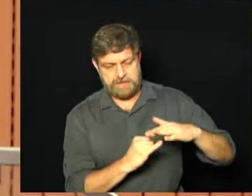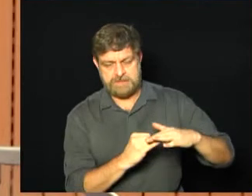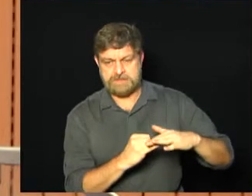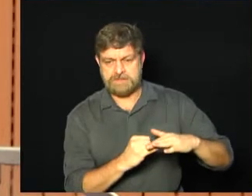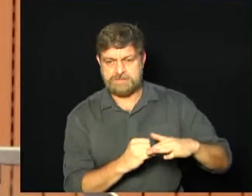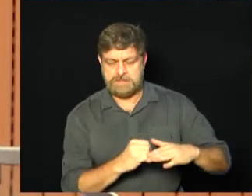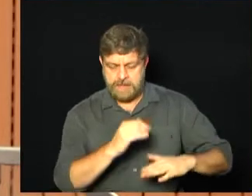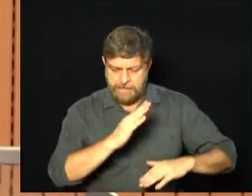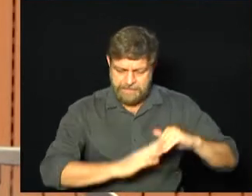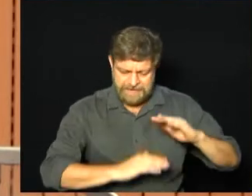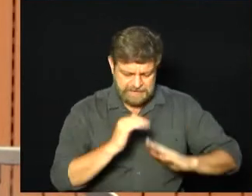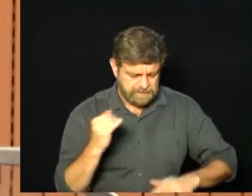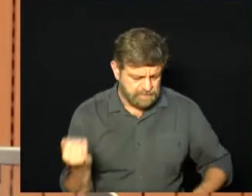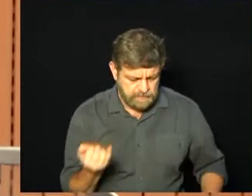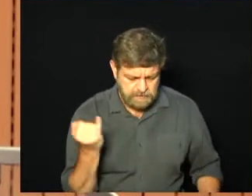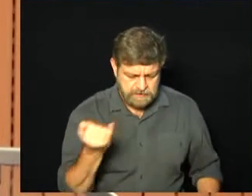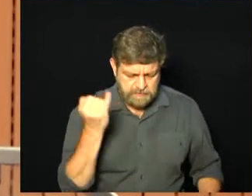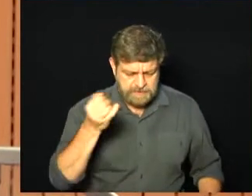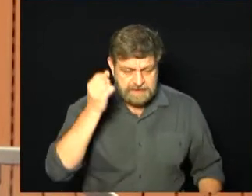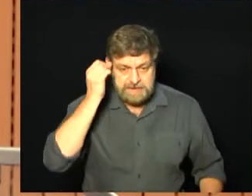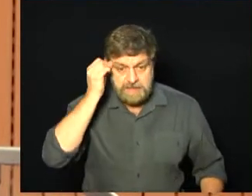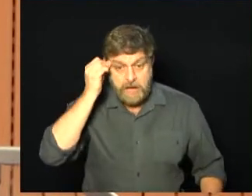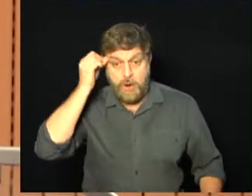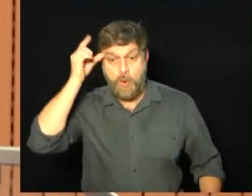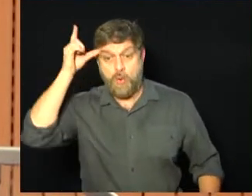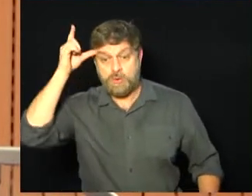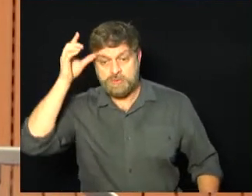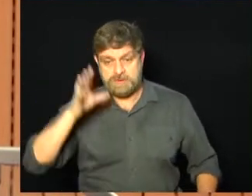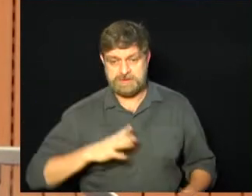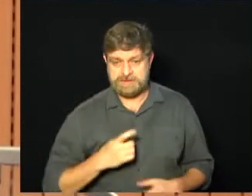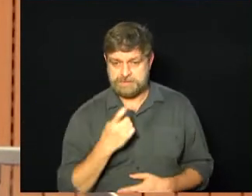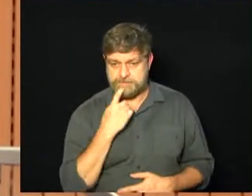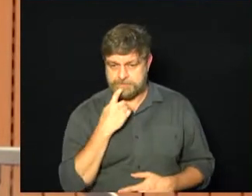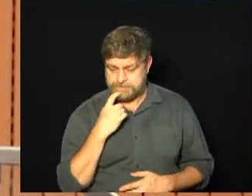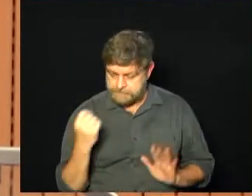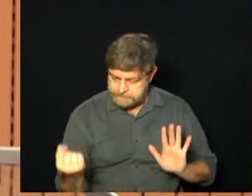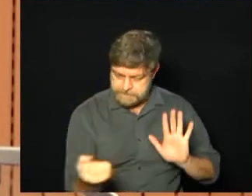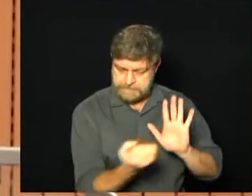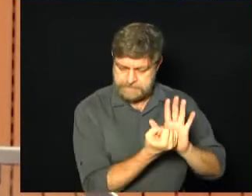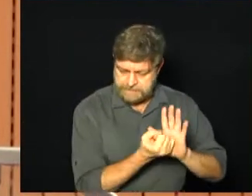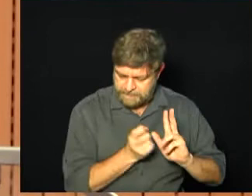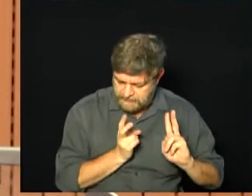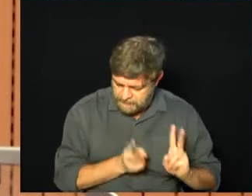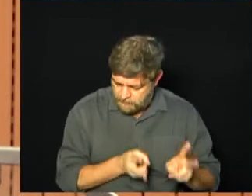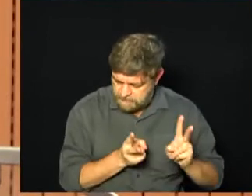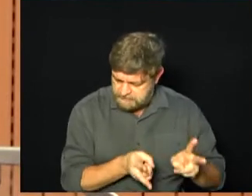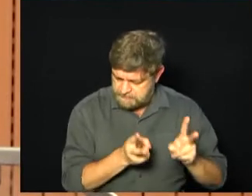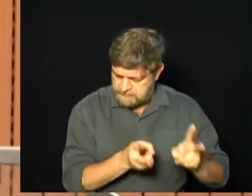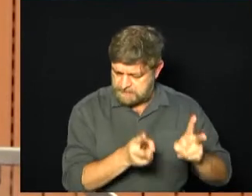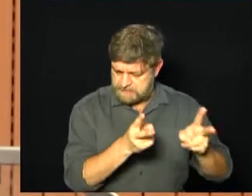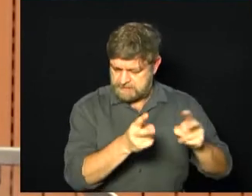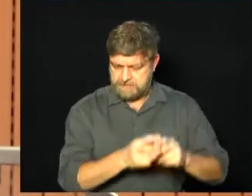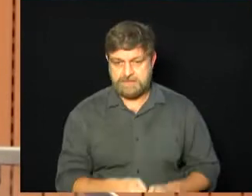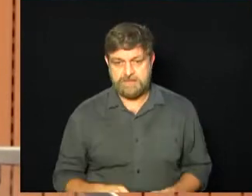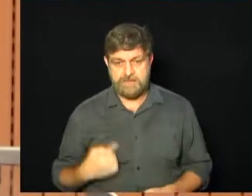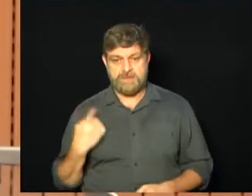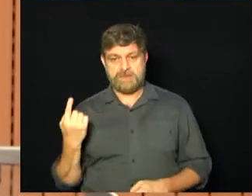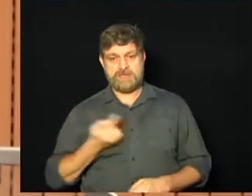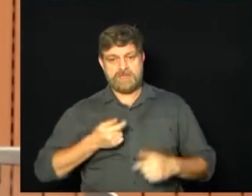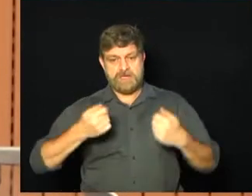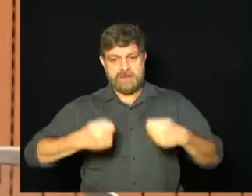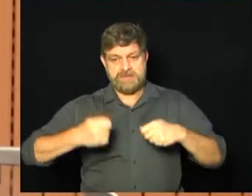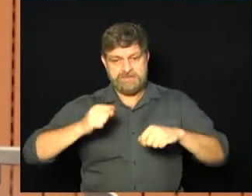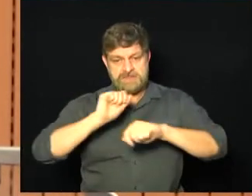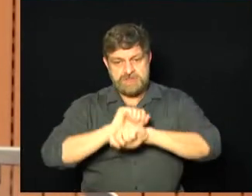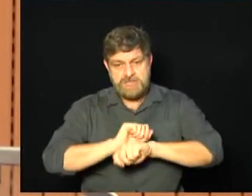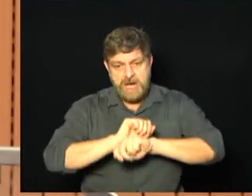muito importante na história cultural de Campinas, que foi e que continua sendo. E talvez a gente devesse deixar muito claro